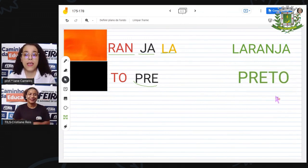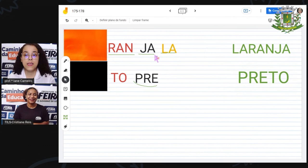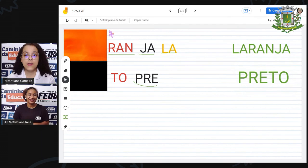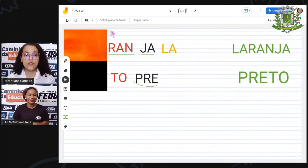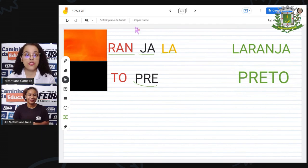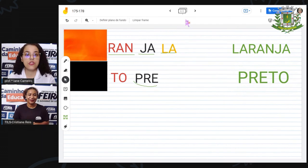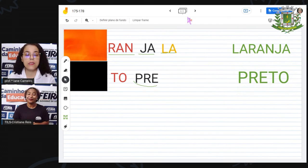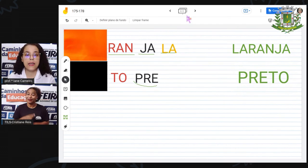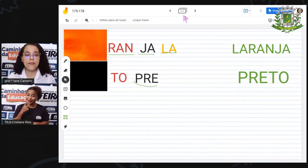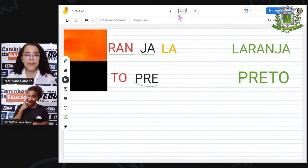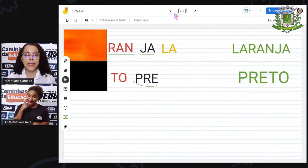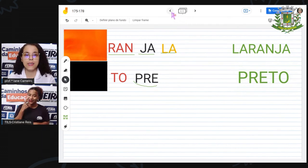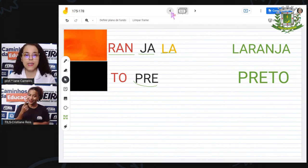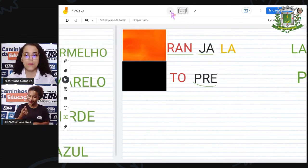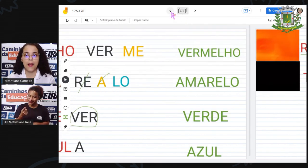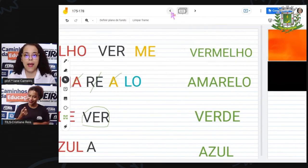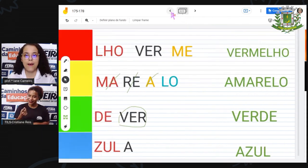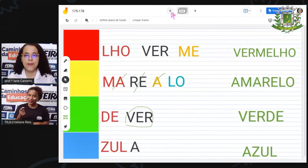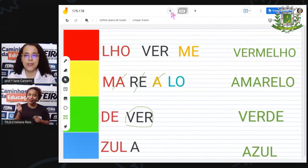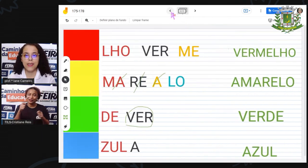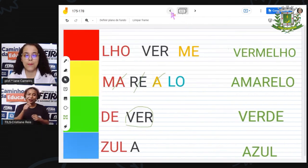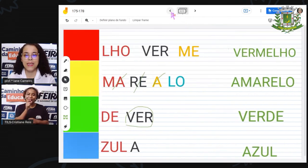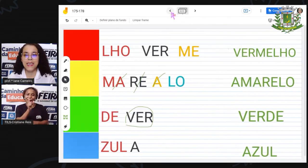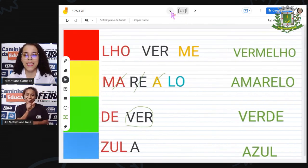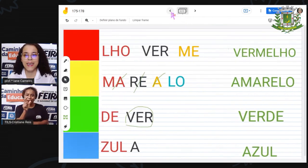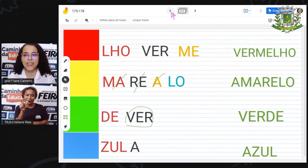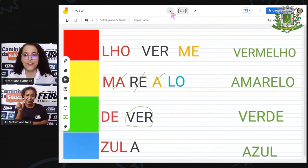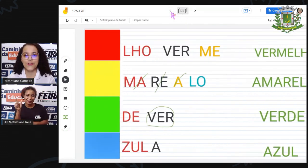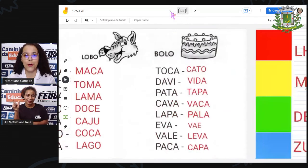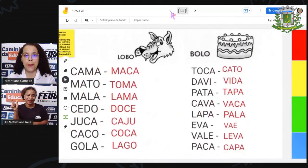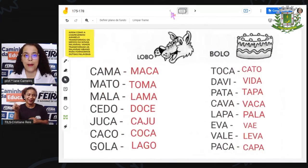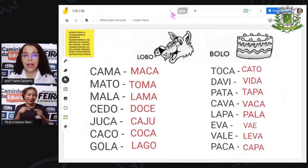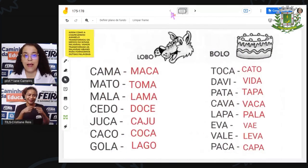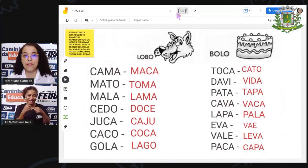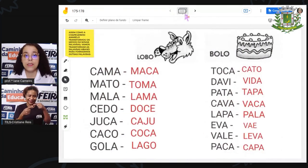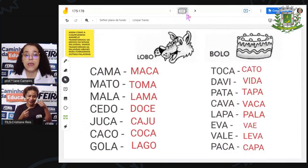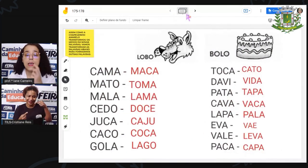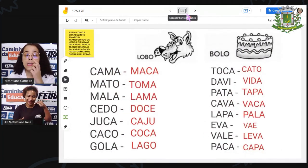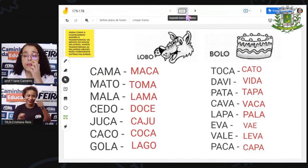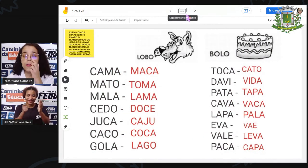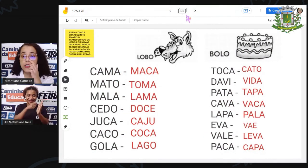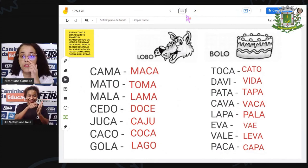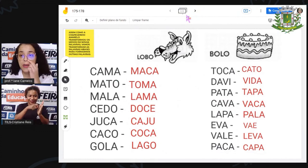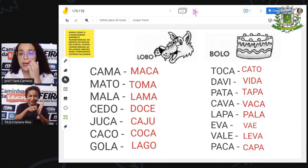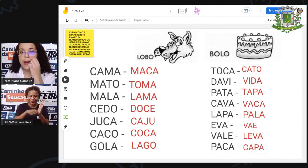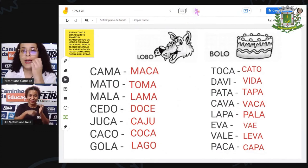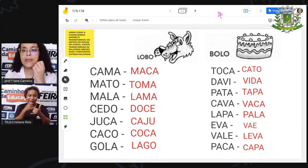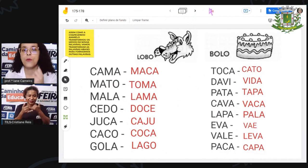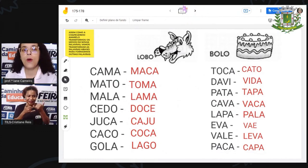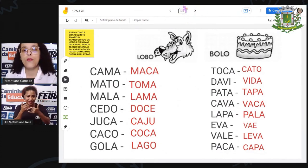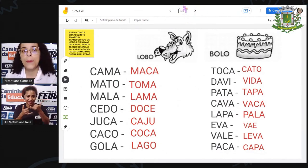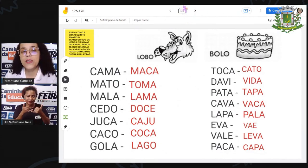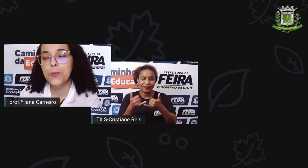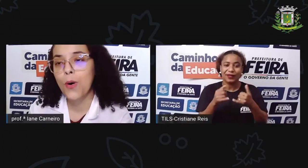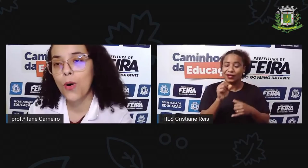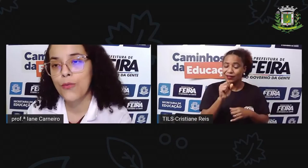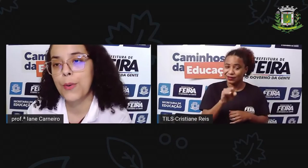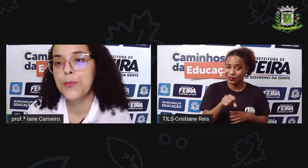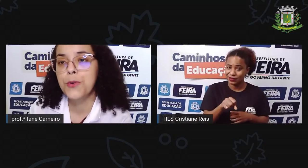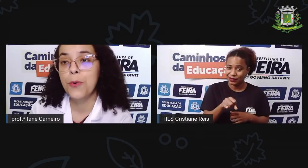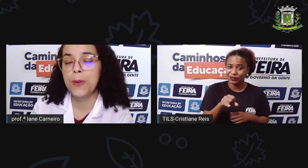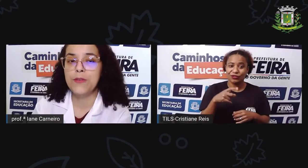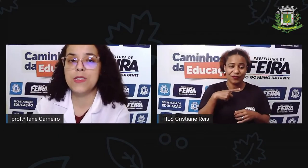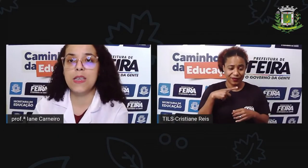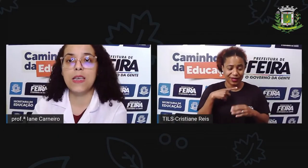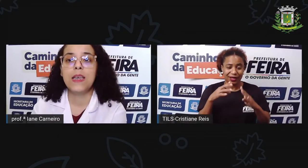Então é isso, gente. Escrevam aí essas palavras, né? Brinquem aí de formar palavras. Se você tiver em casa um alfabeto móvel, é